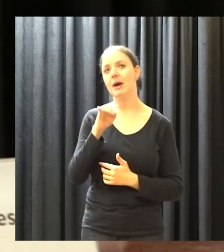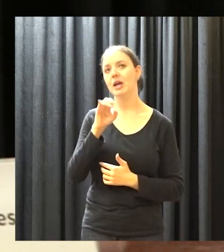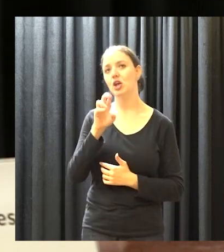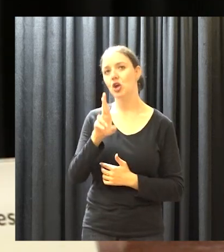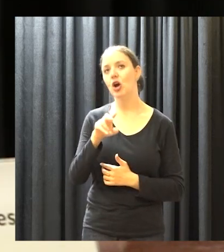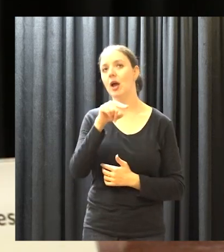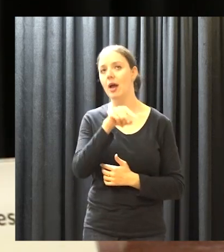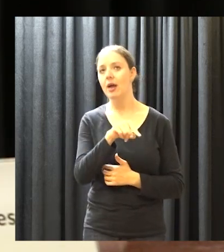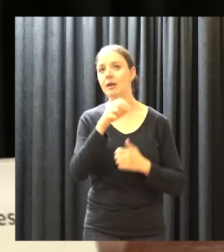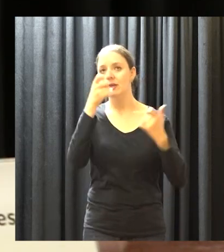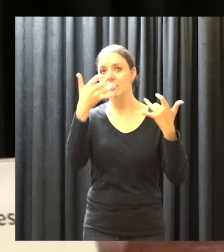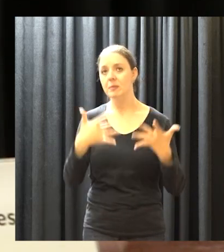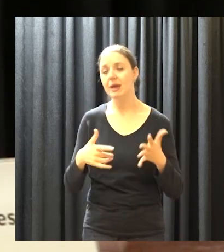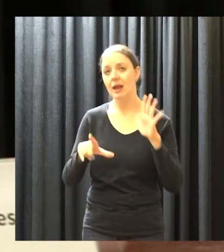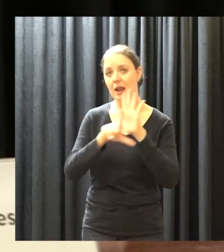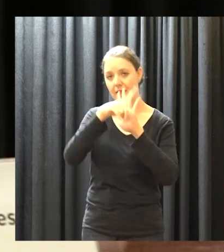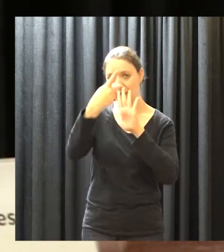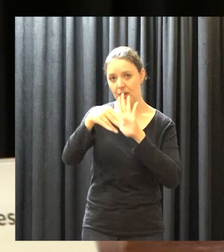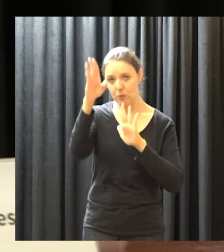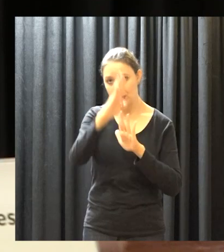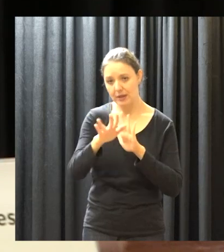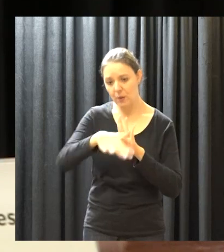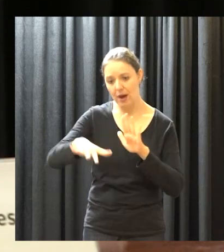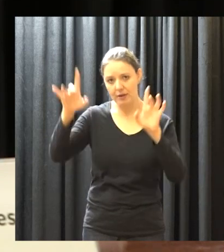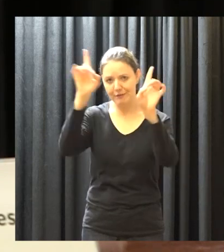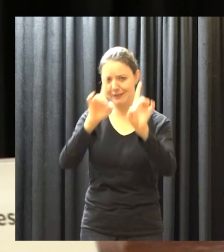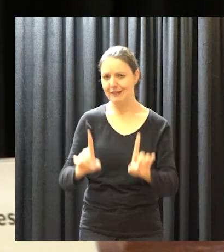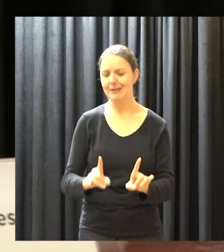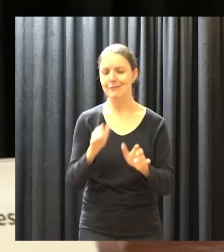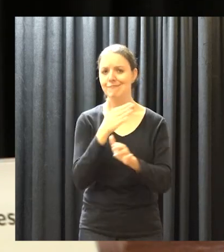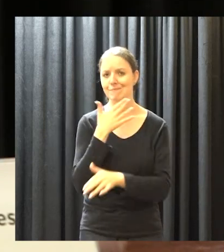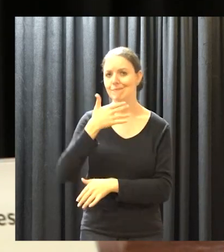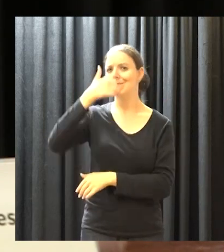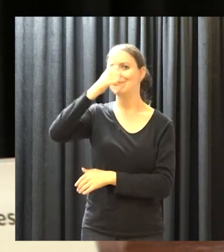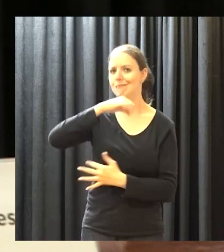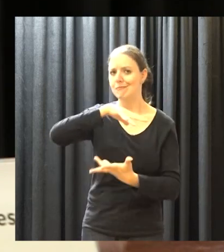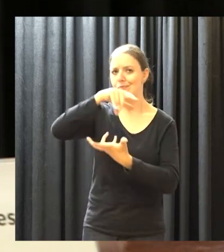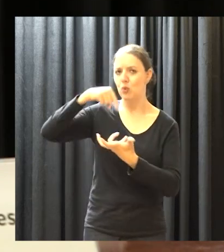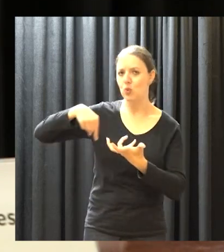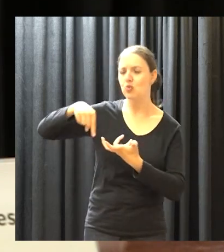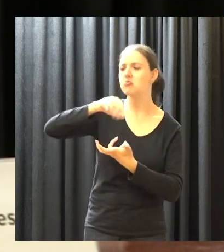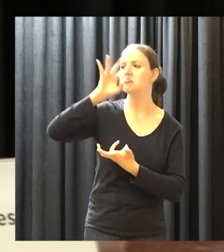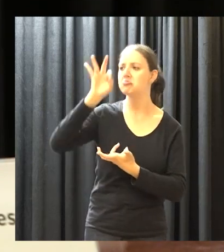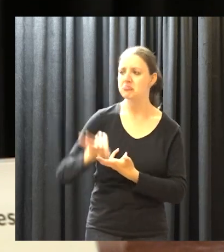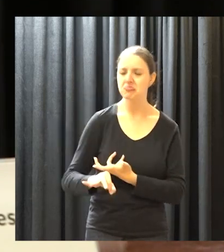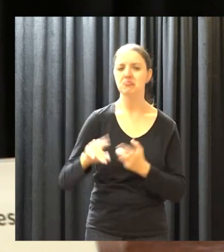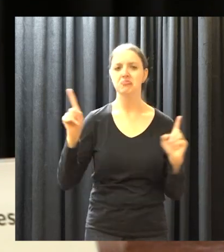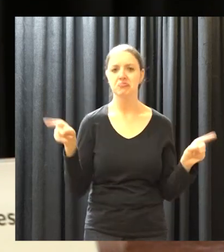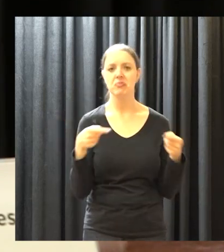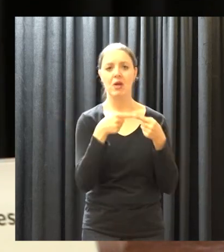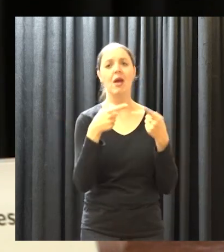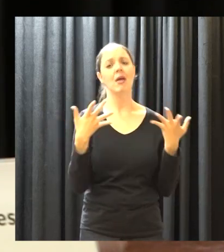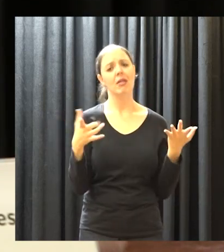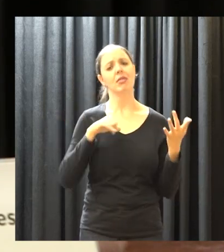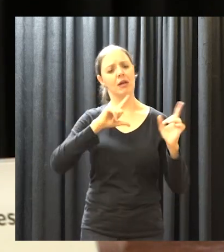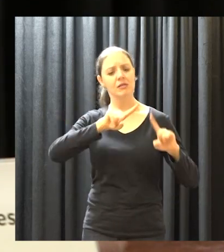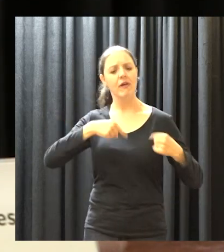se refere à garantia de direitos, mesmo que ainda tenhamos muitos desafios para implementá-lo.